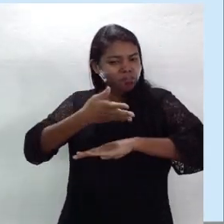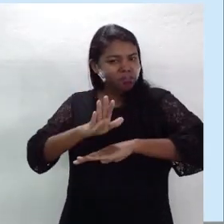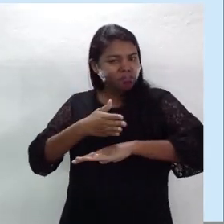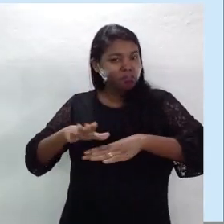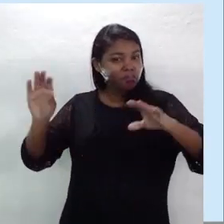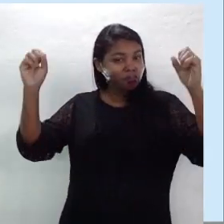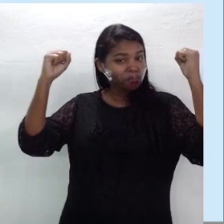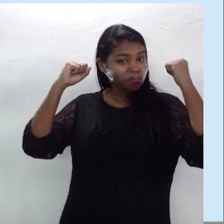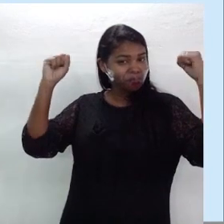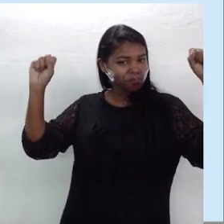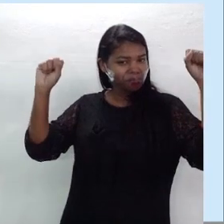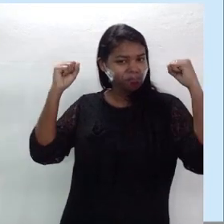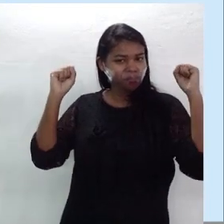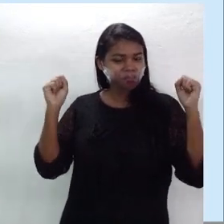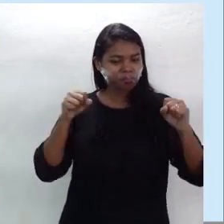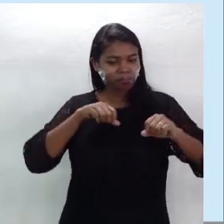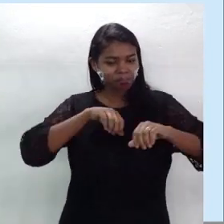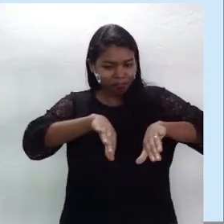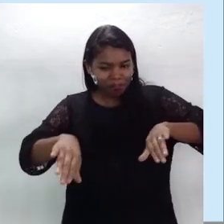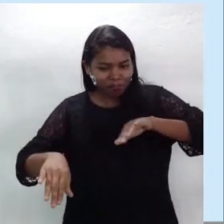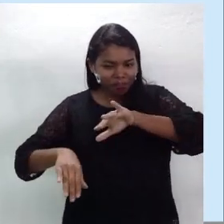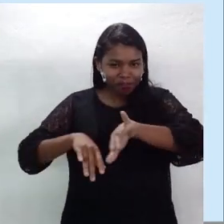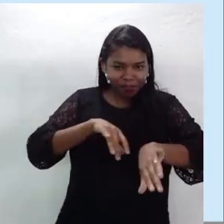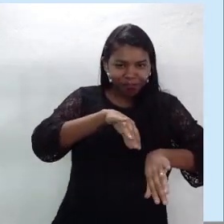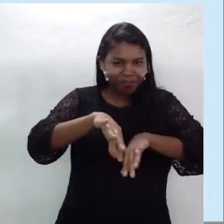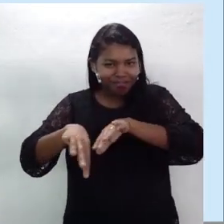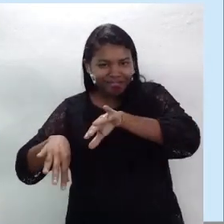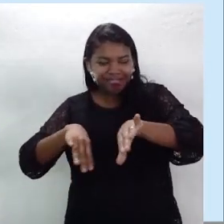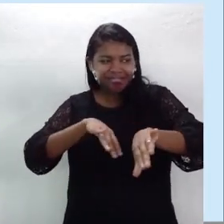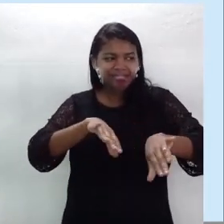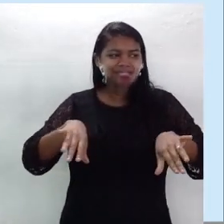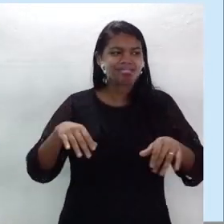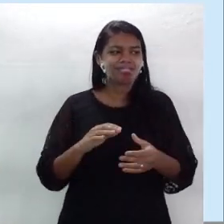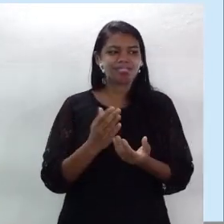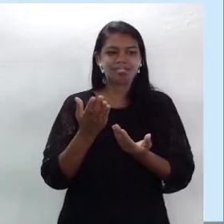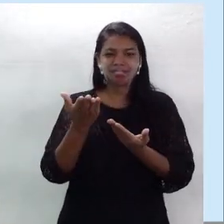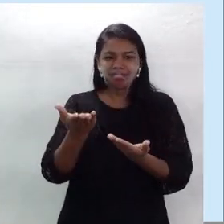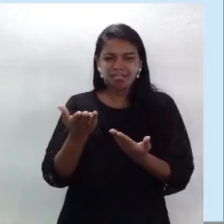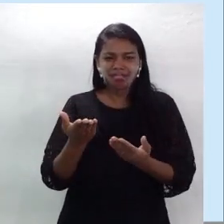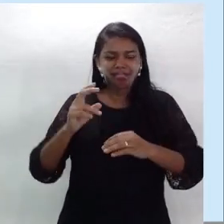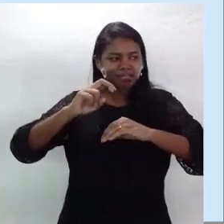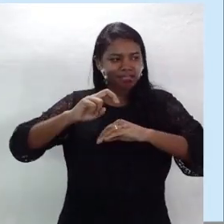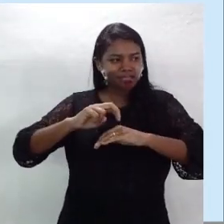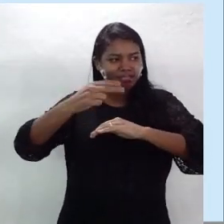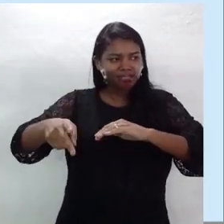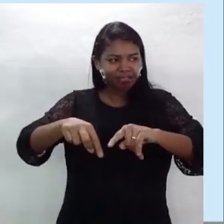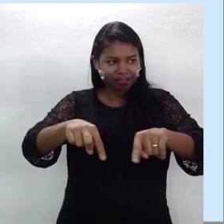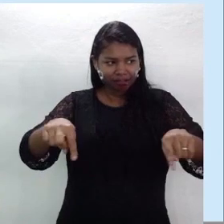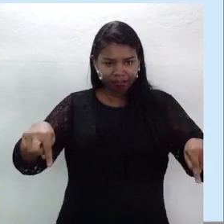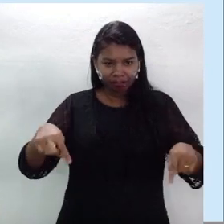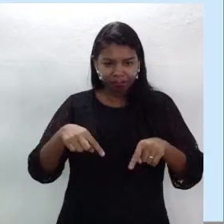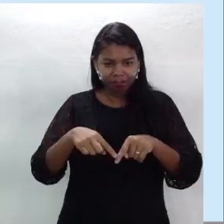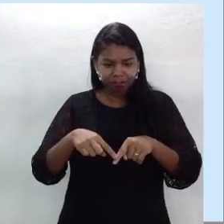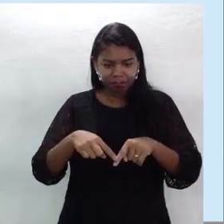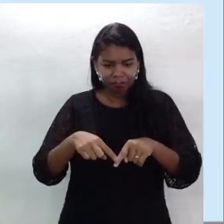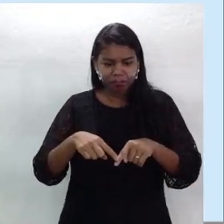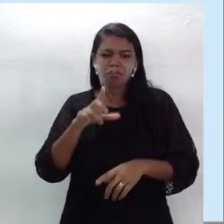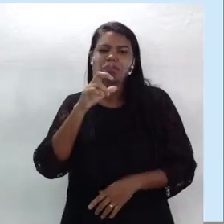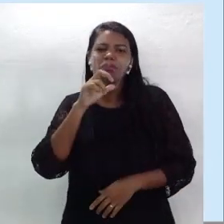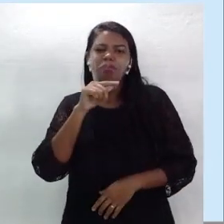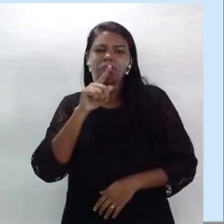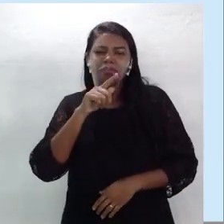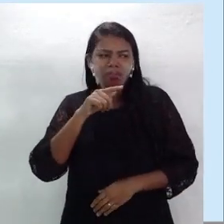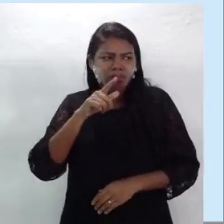esporte, principalmente natação, quando você vai nadar numa piscina, quanto de água tem ali